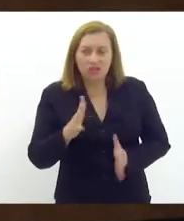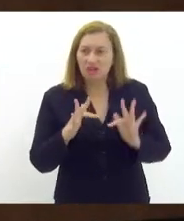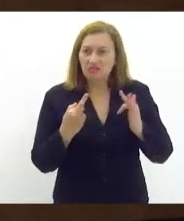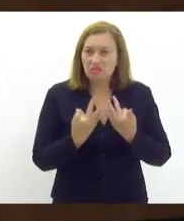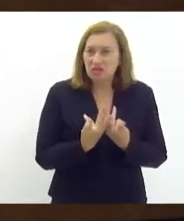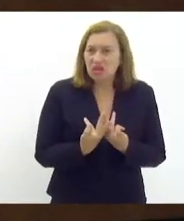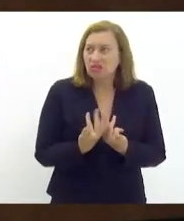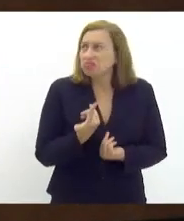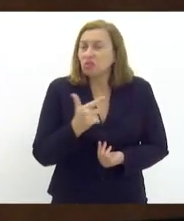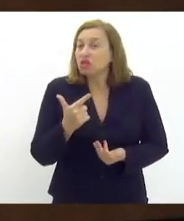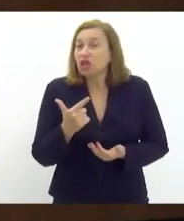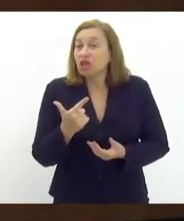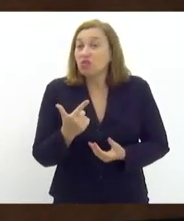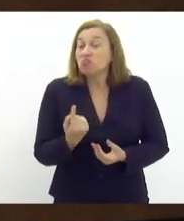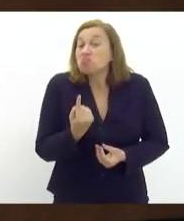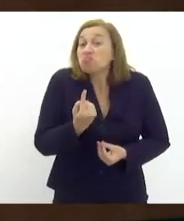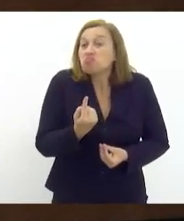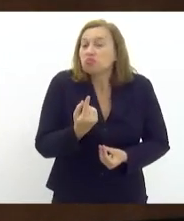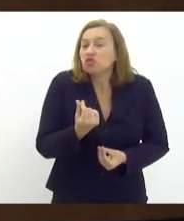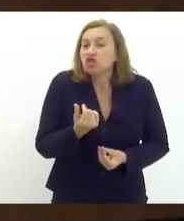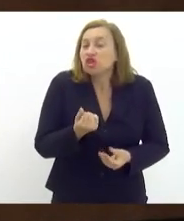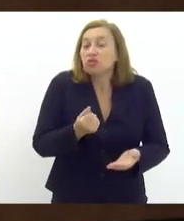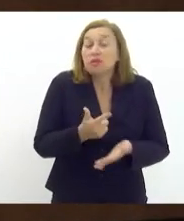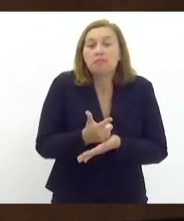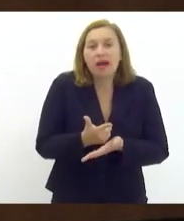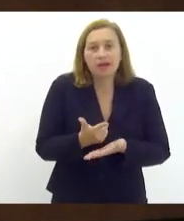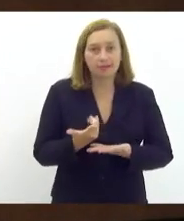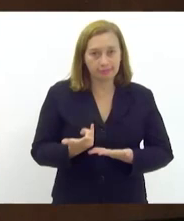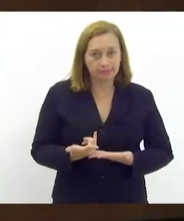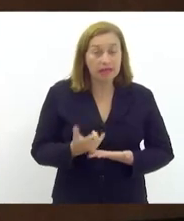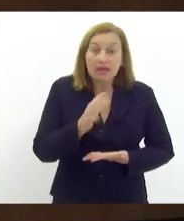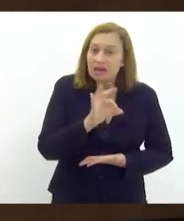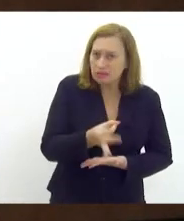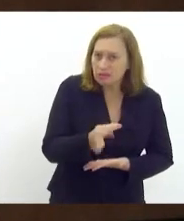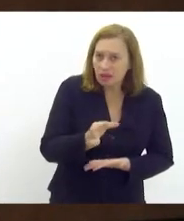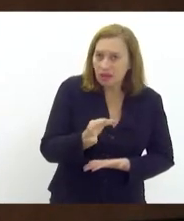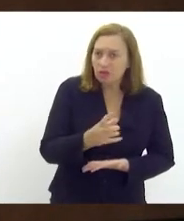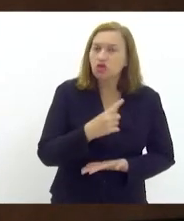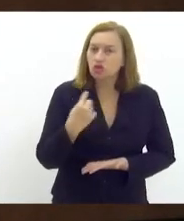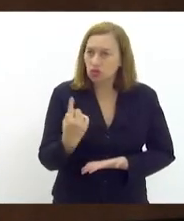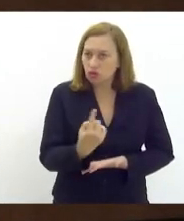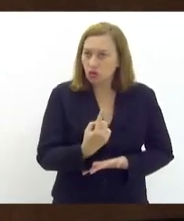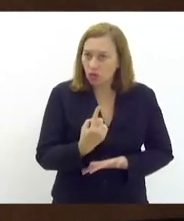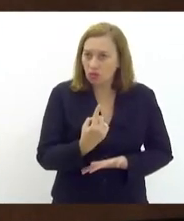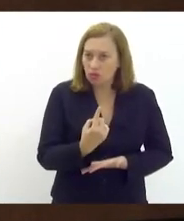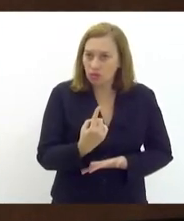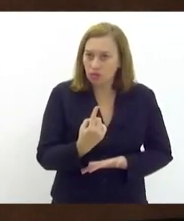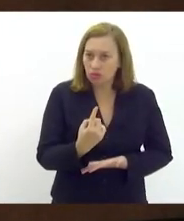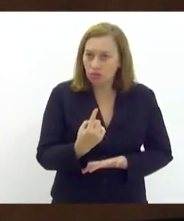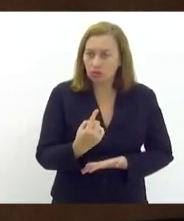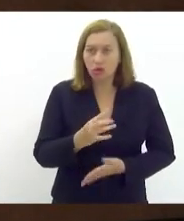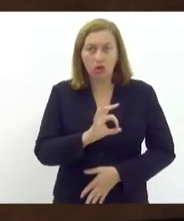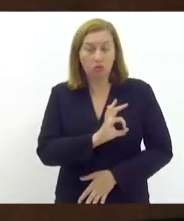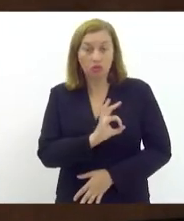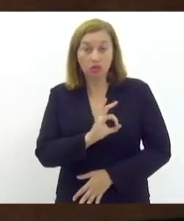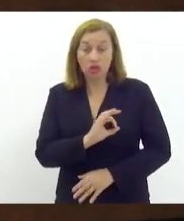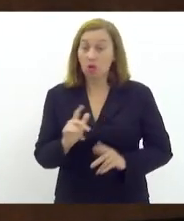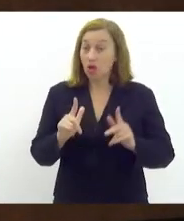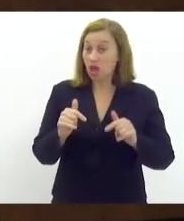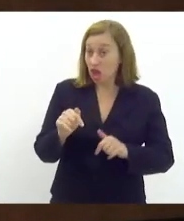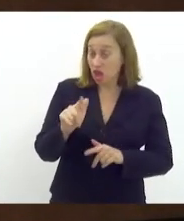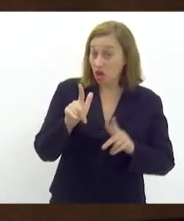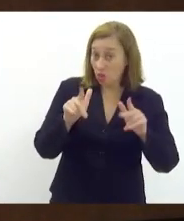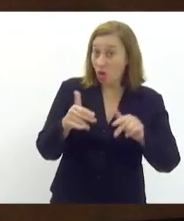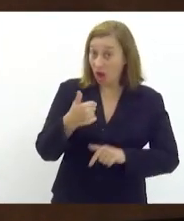isso e é óbvio que os nossos veteranos como eu que não tenha gram